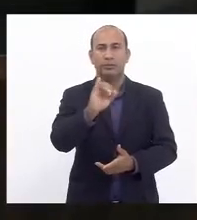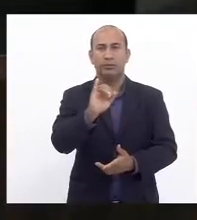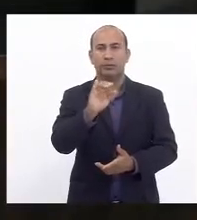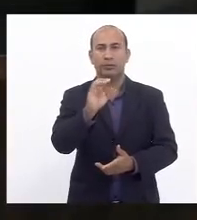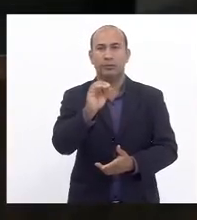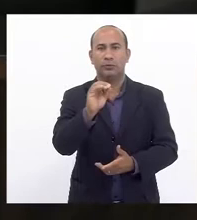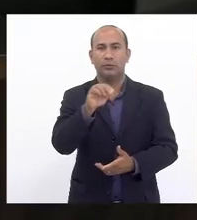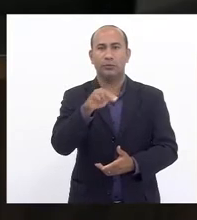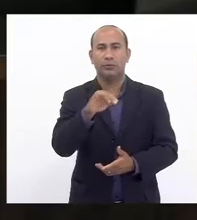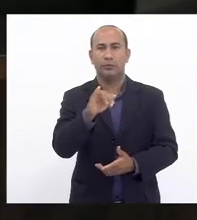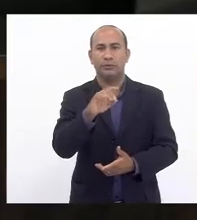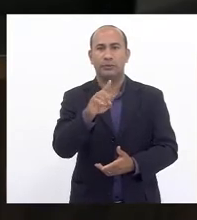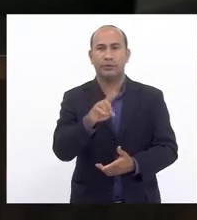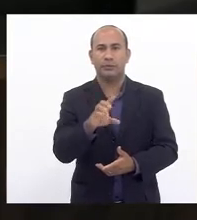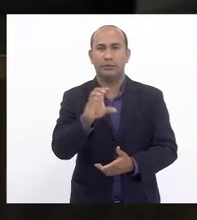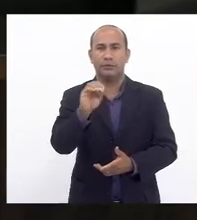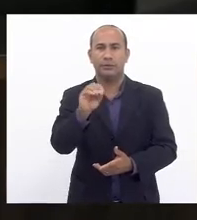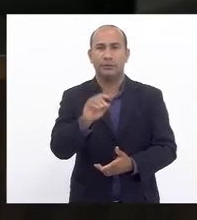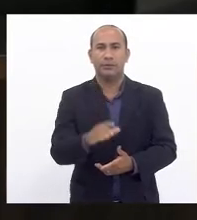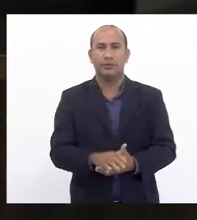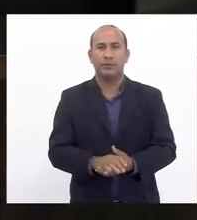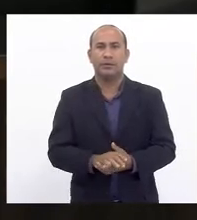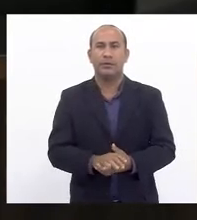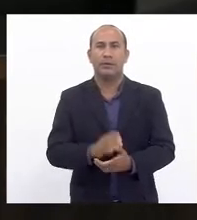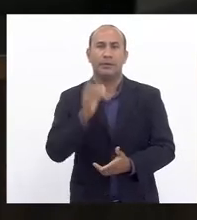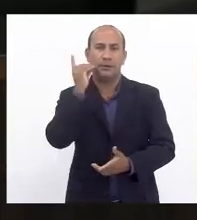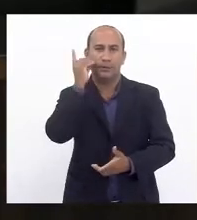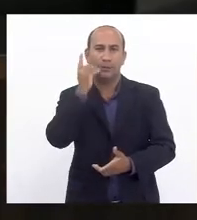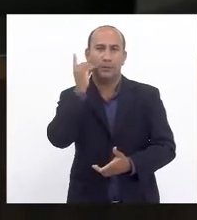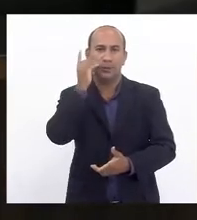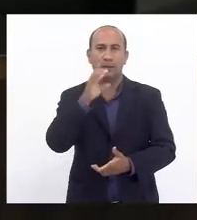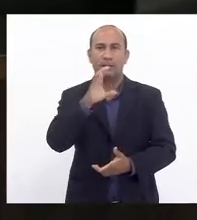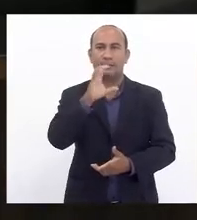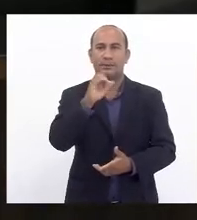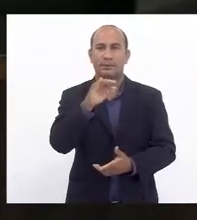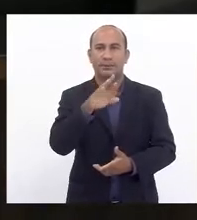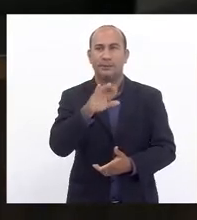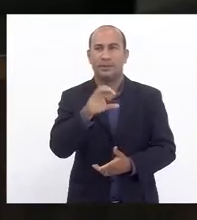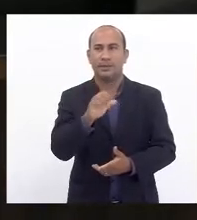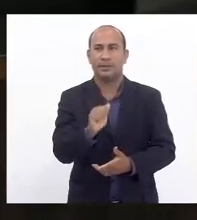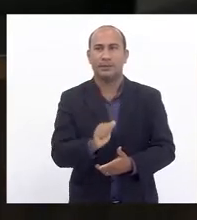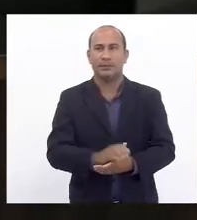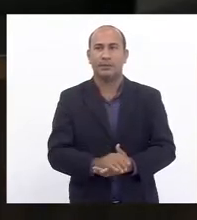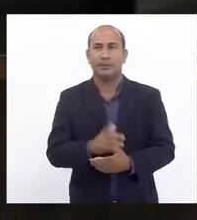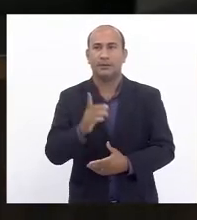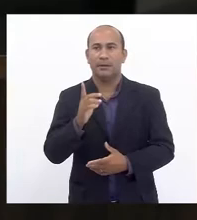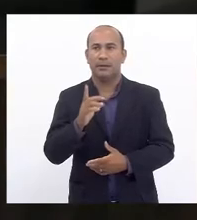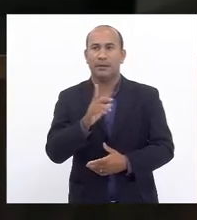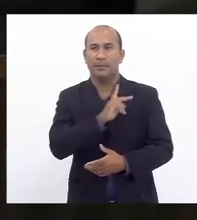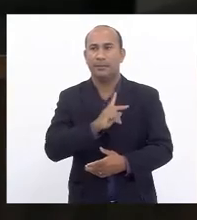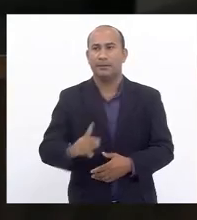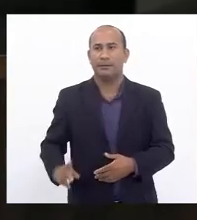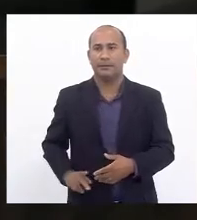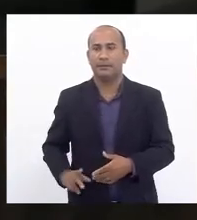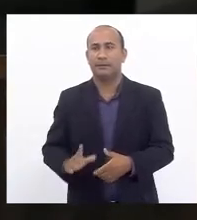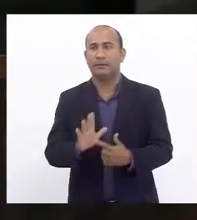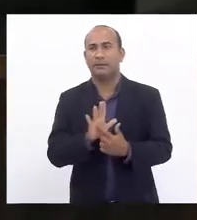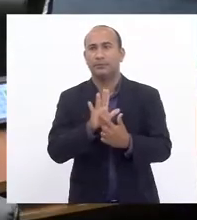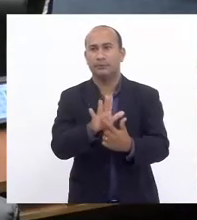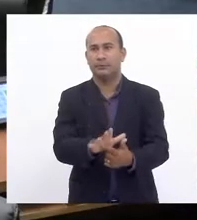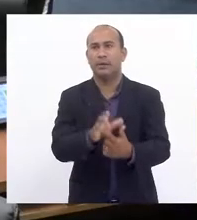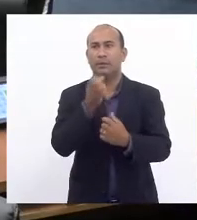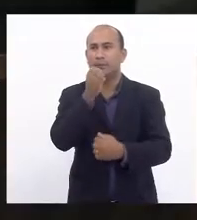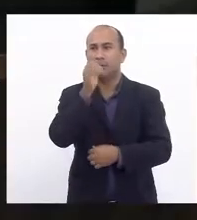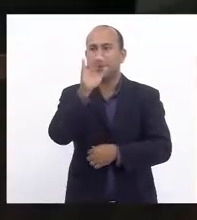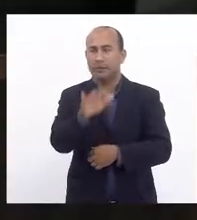Dionísio Lins. Célia Jordão. Deputada Célia Jordão. Presidência designa... Boa tarde,